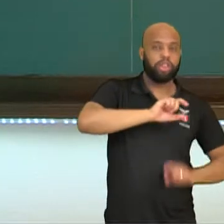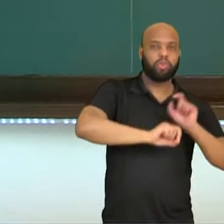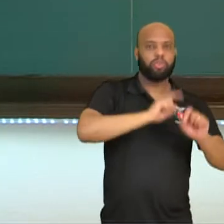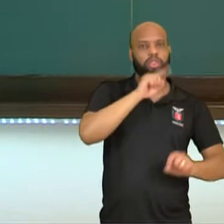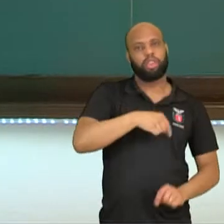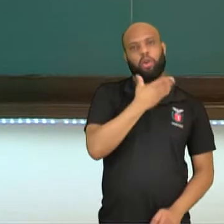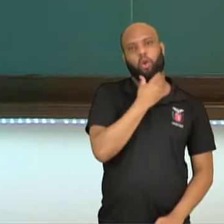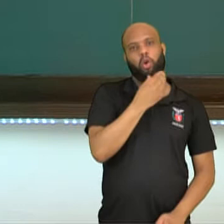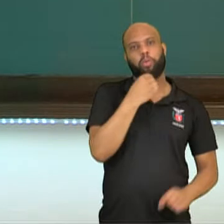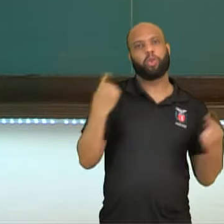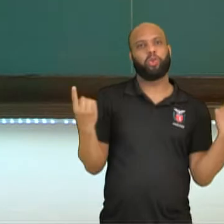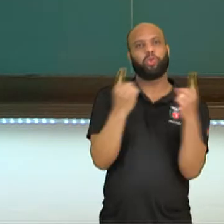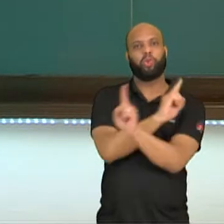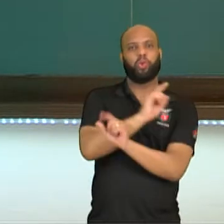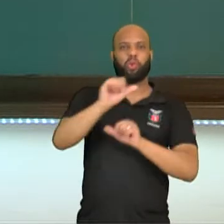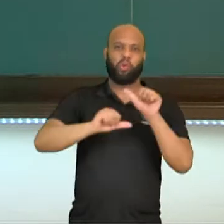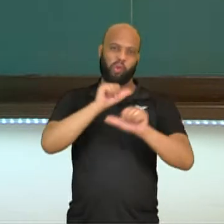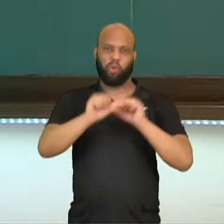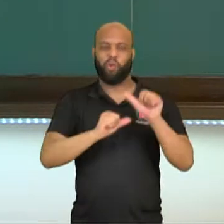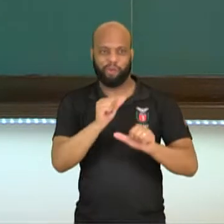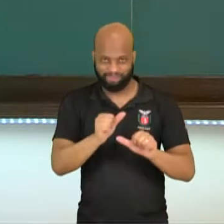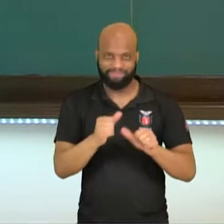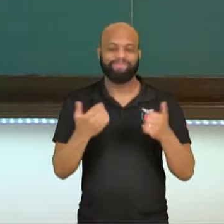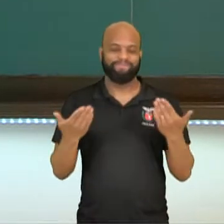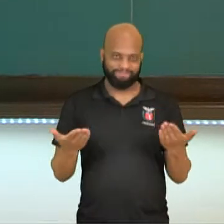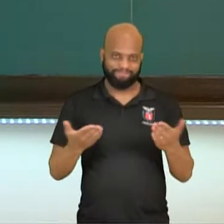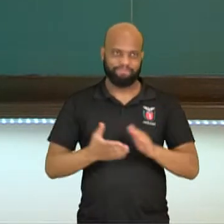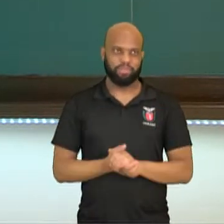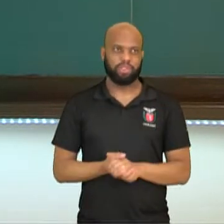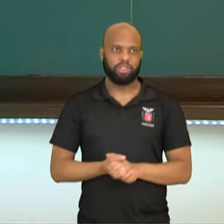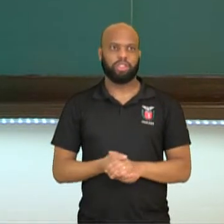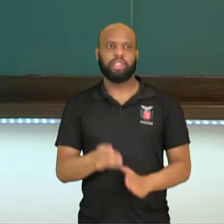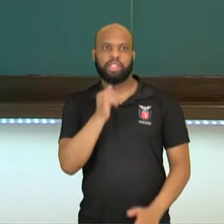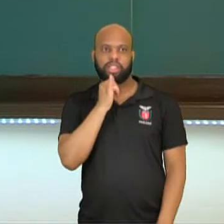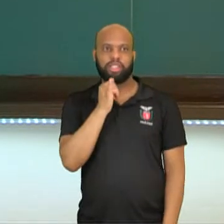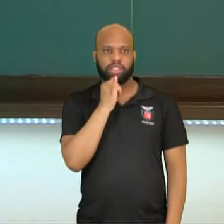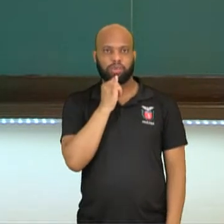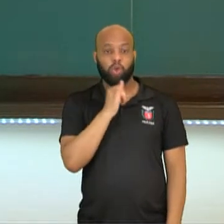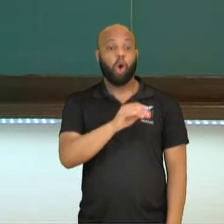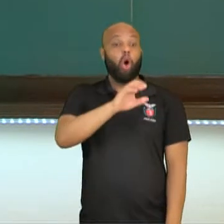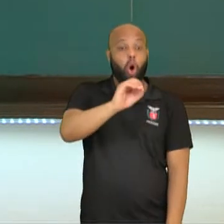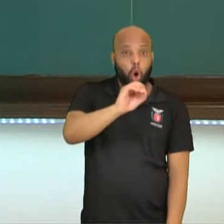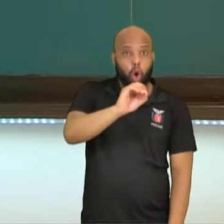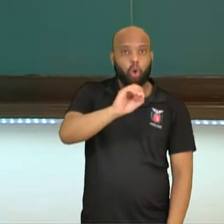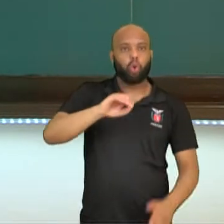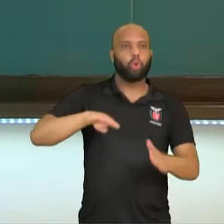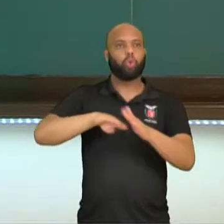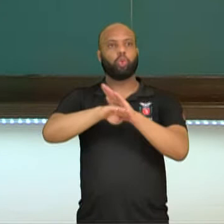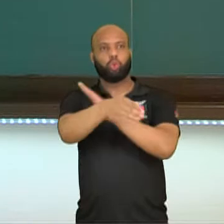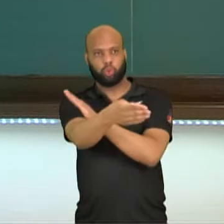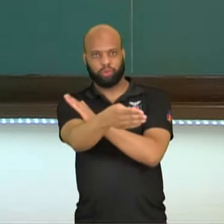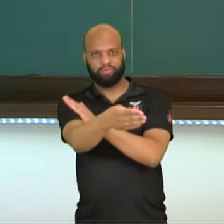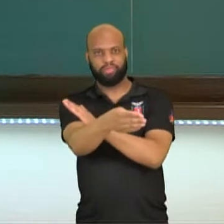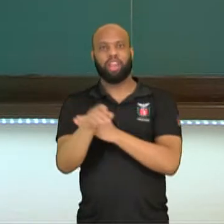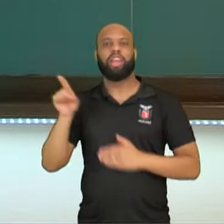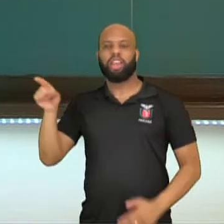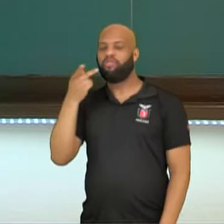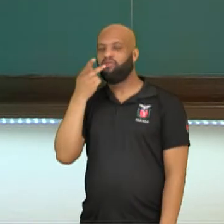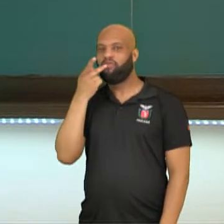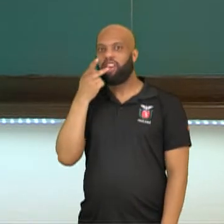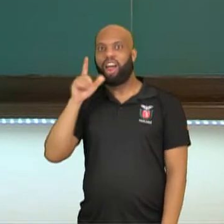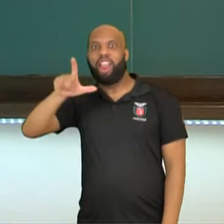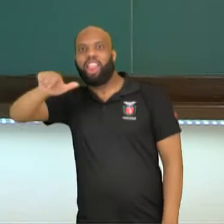palavras masculinizadas. Eu falo ali o costume, os costumes, né? E